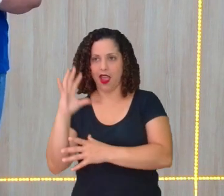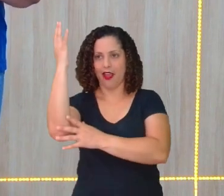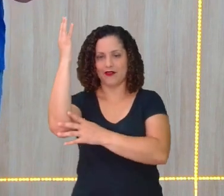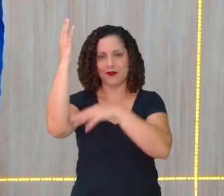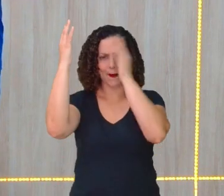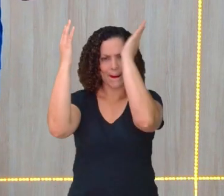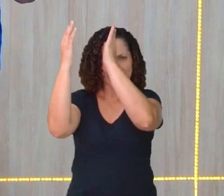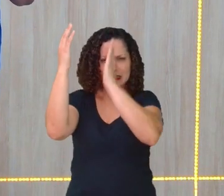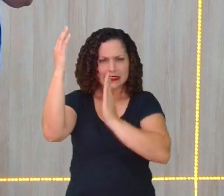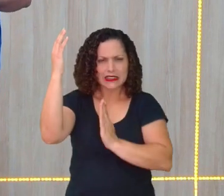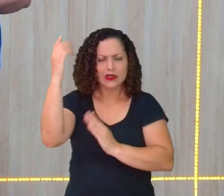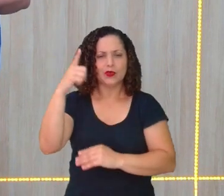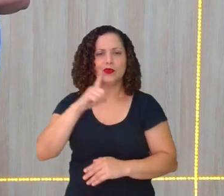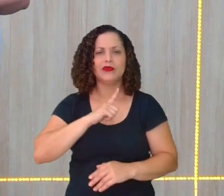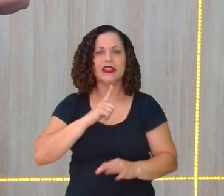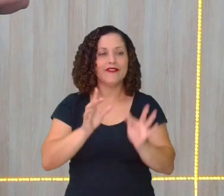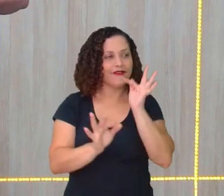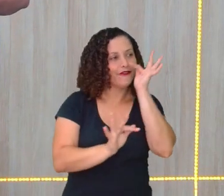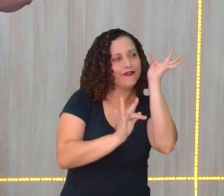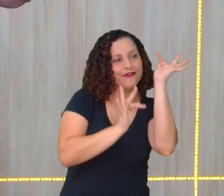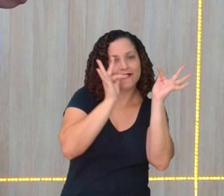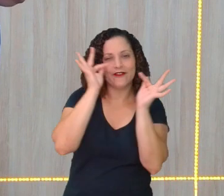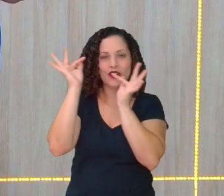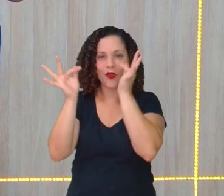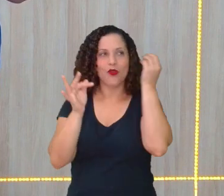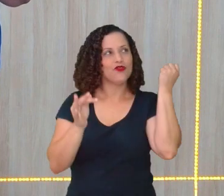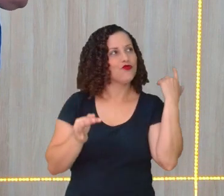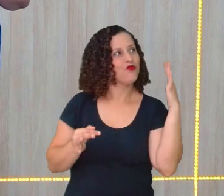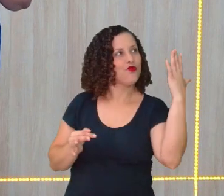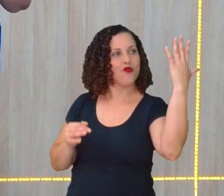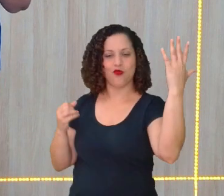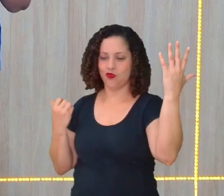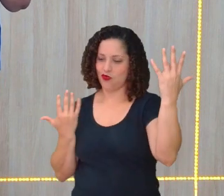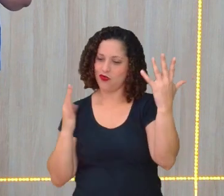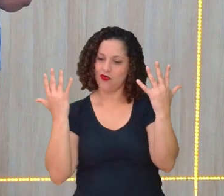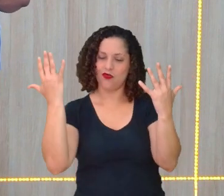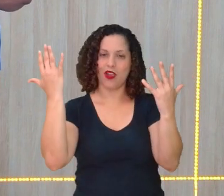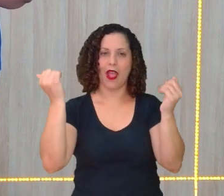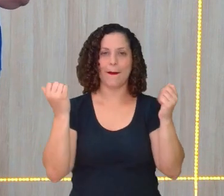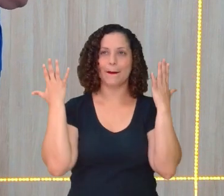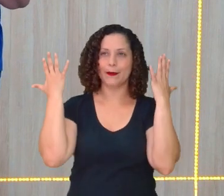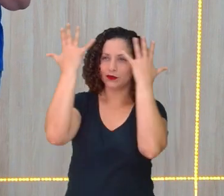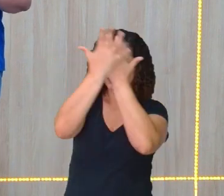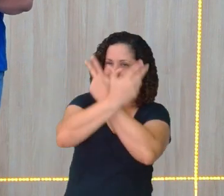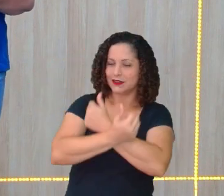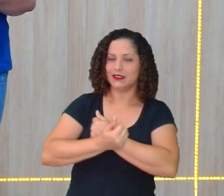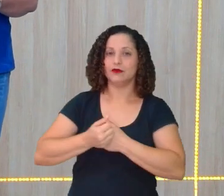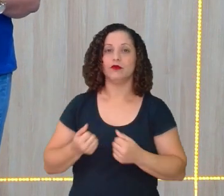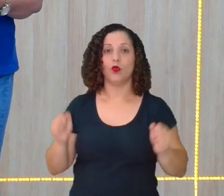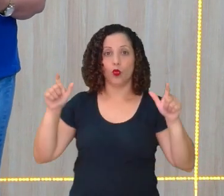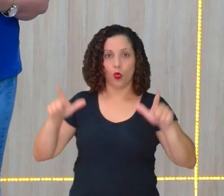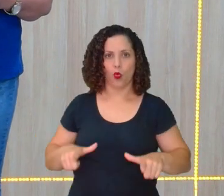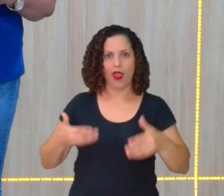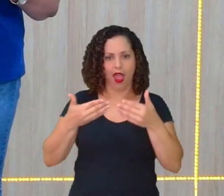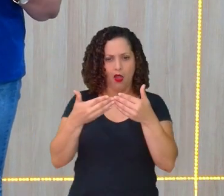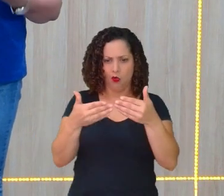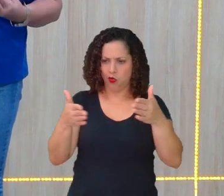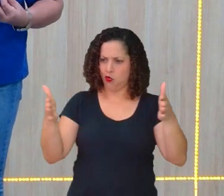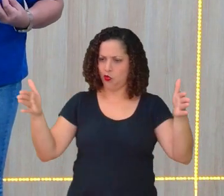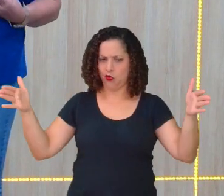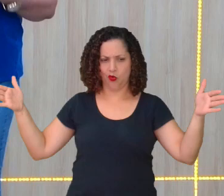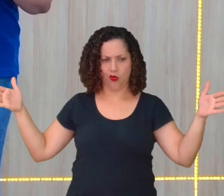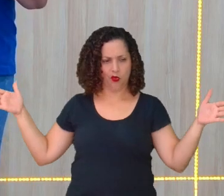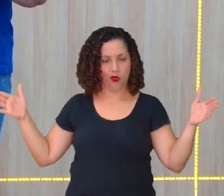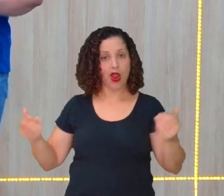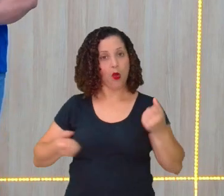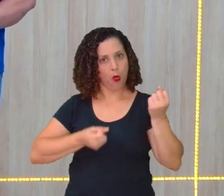flores para trazer aí essa alegria. É um espaço bem aberto, né? E quando vocês passarem por perto, se passarem